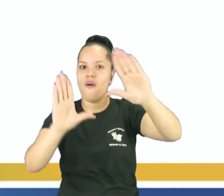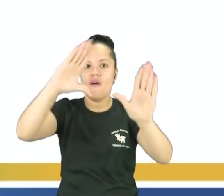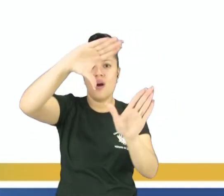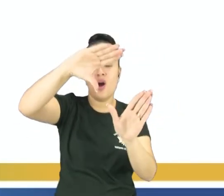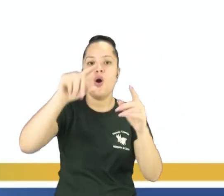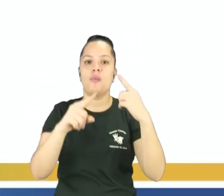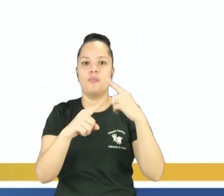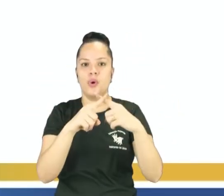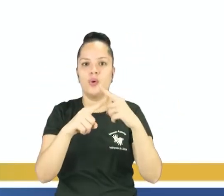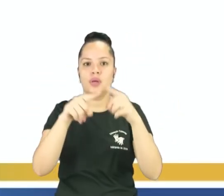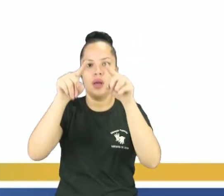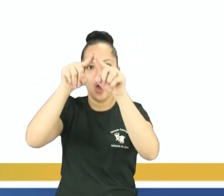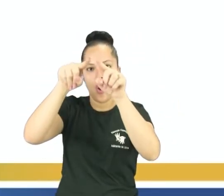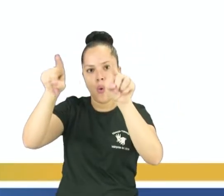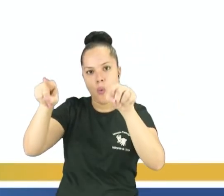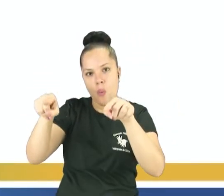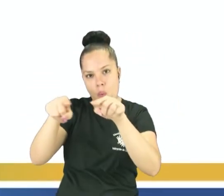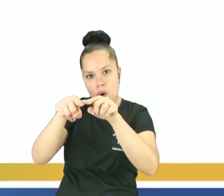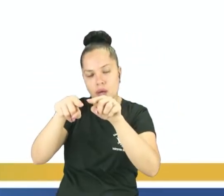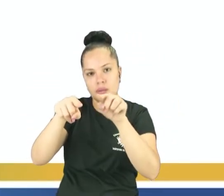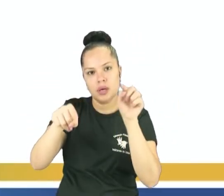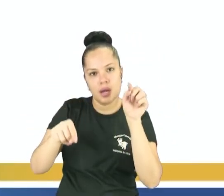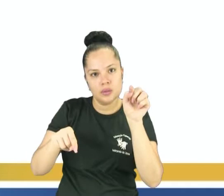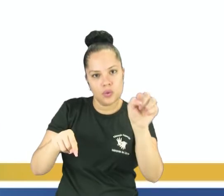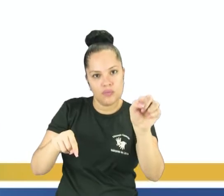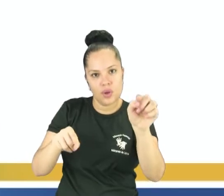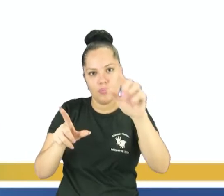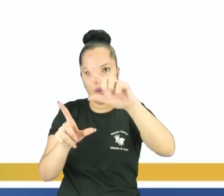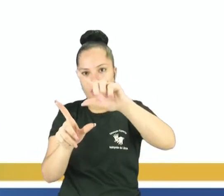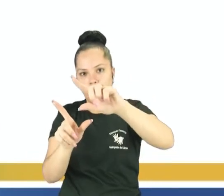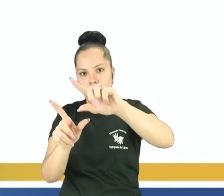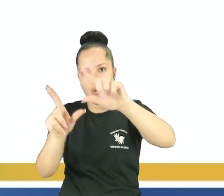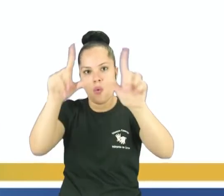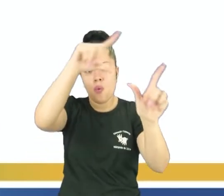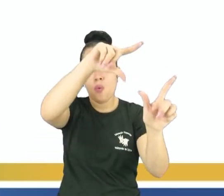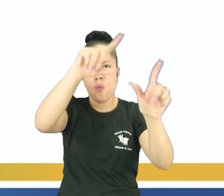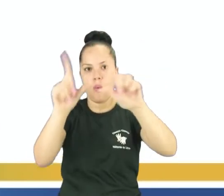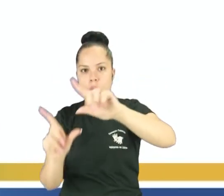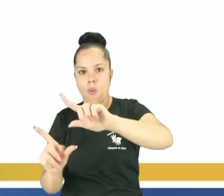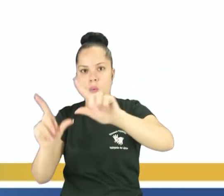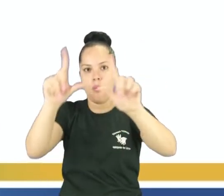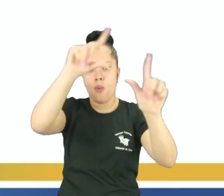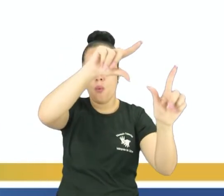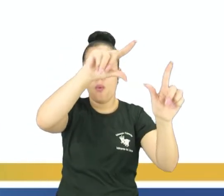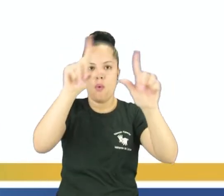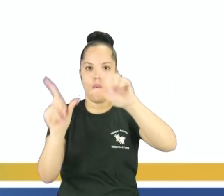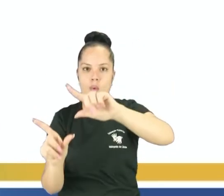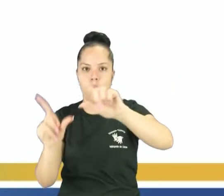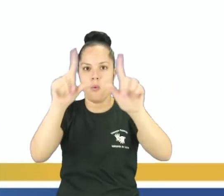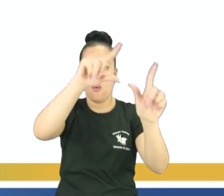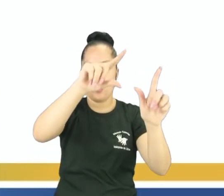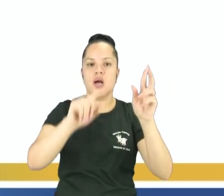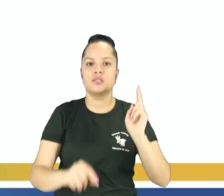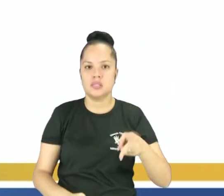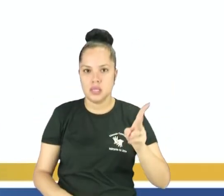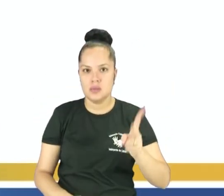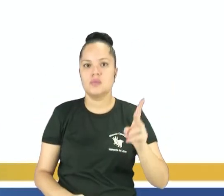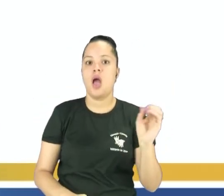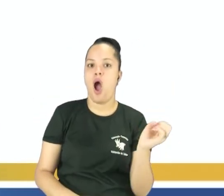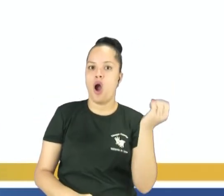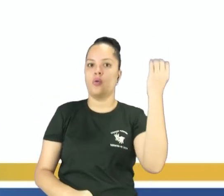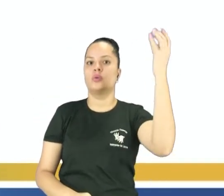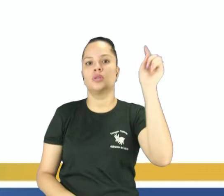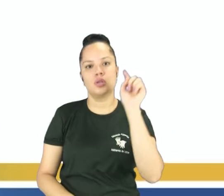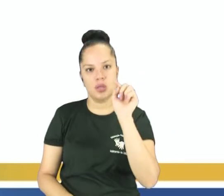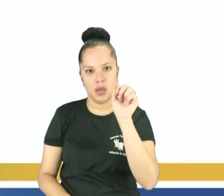quadrado rodando em torno do pontinho vermelho, que é o centro de rotação. Uma rotação, gente, sempre acontece em torno de um ponto, que